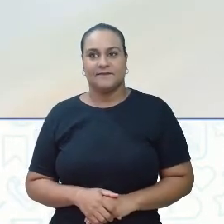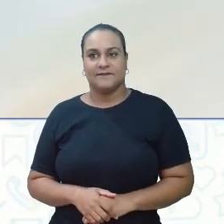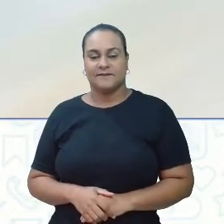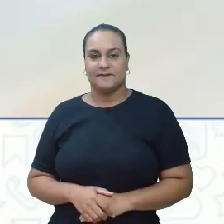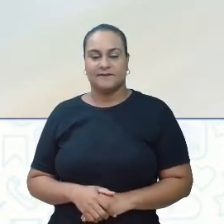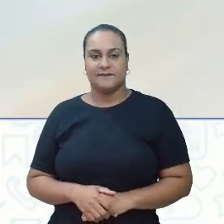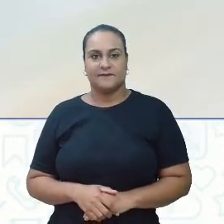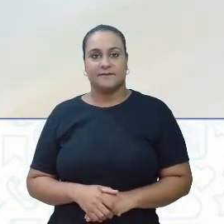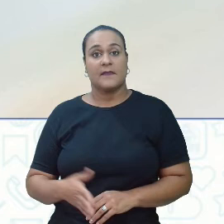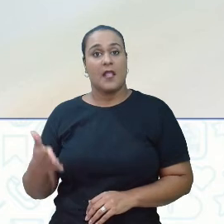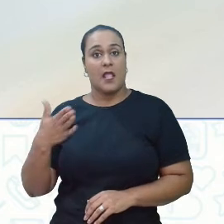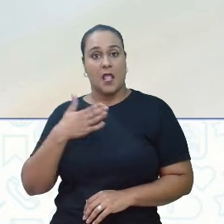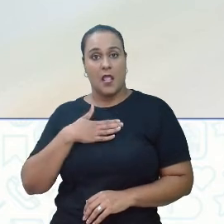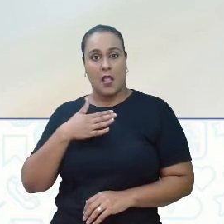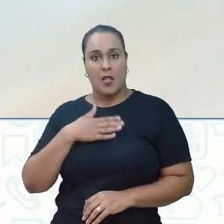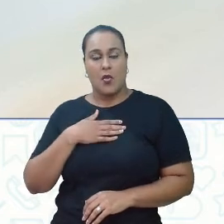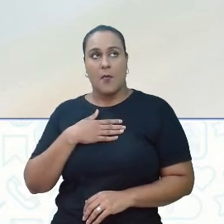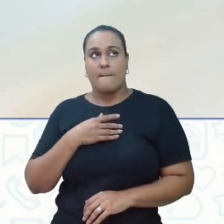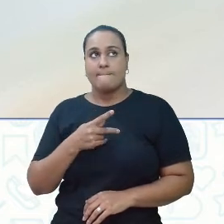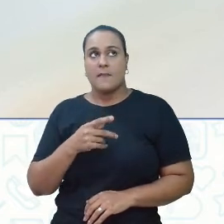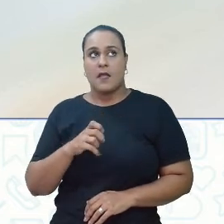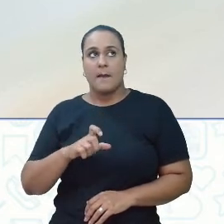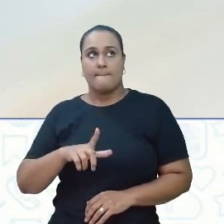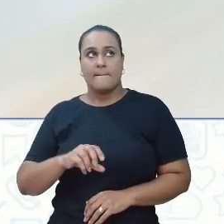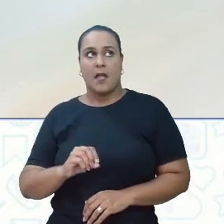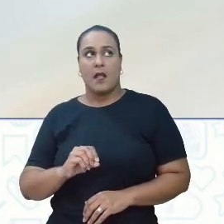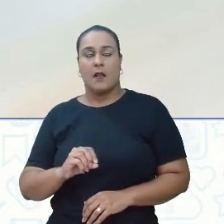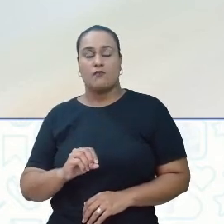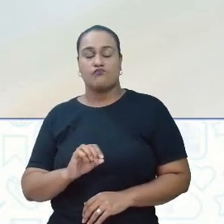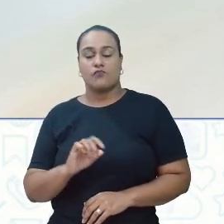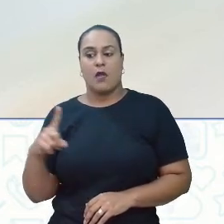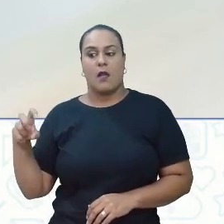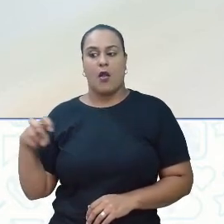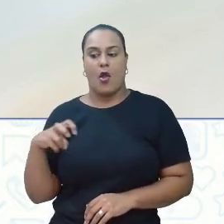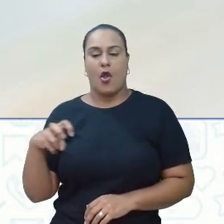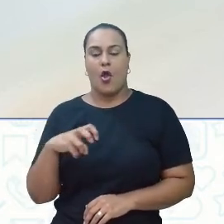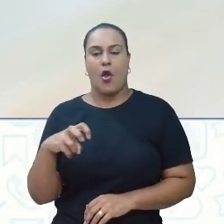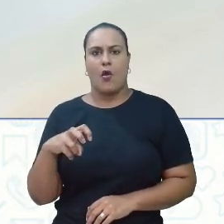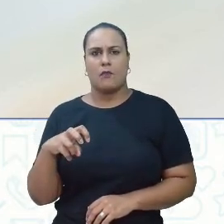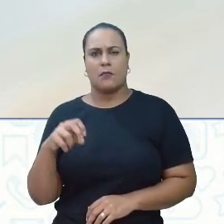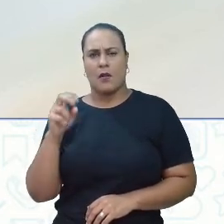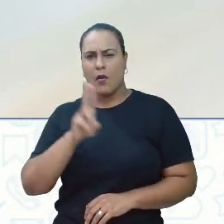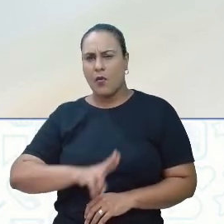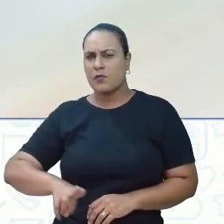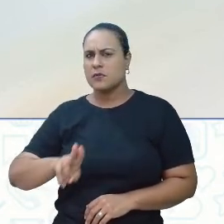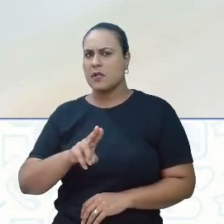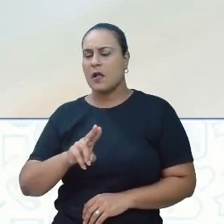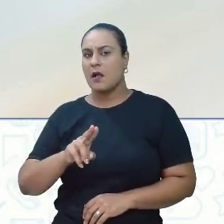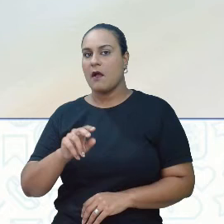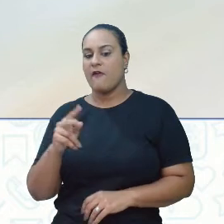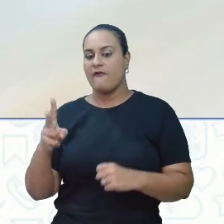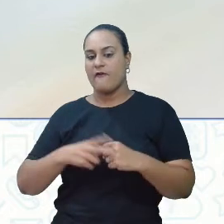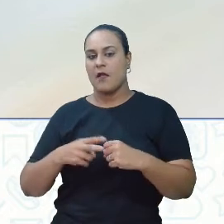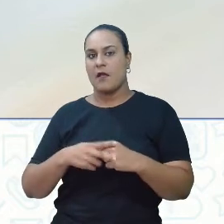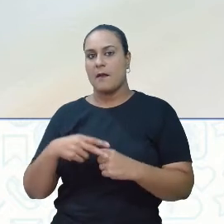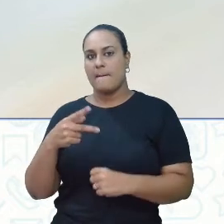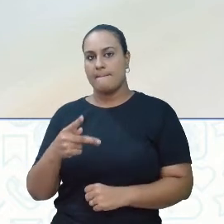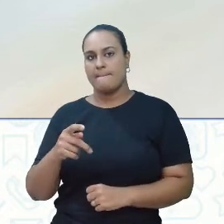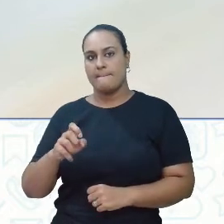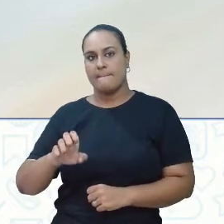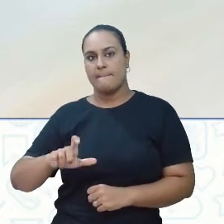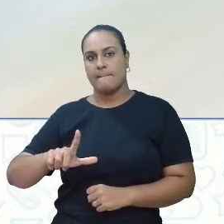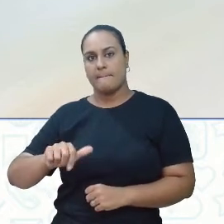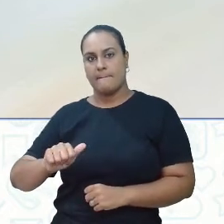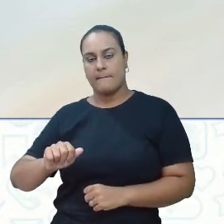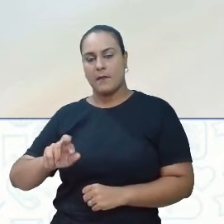Ó, eu me pelo de medo de cobra. Eu estou usando o verbo pelar, tá certo?